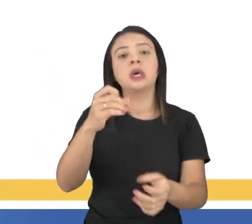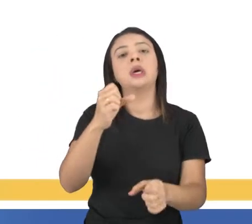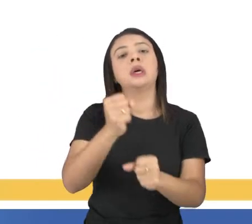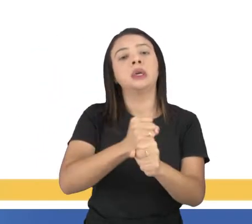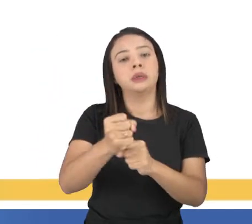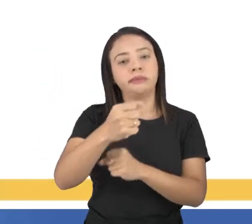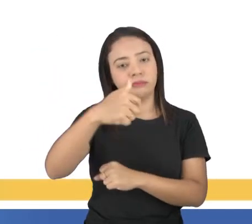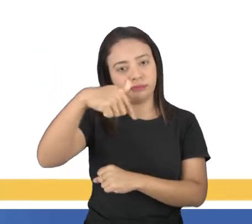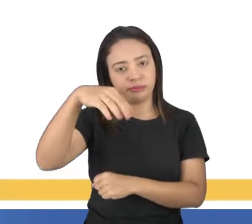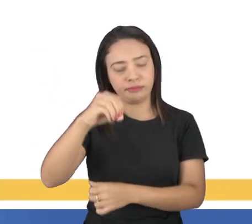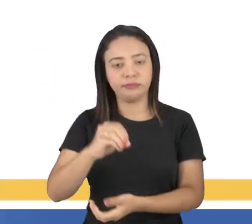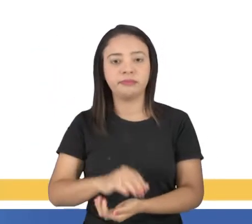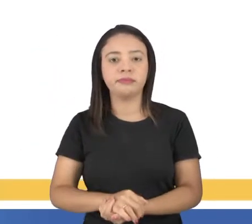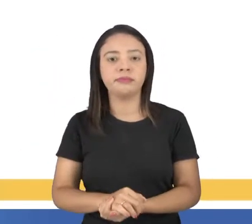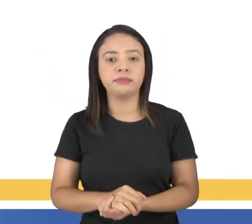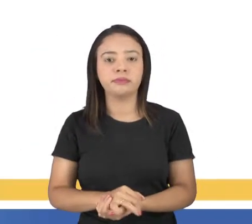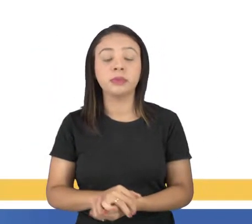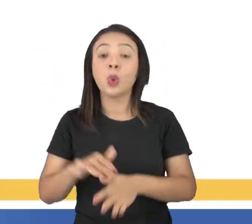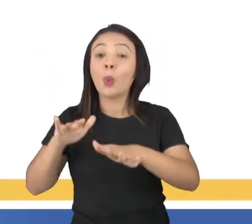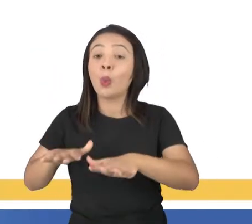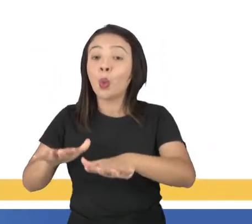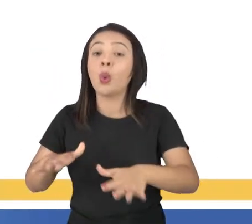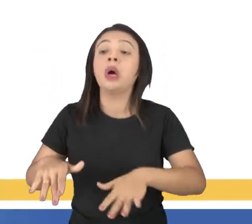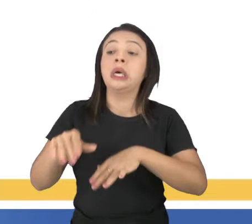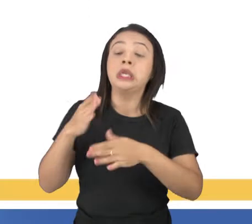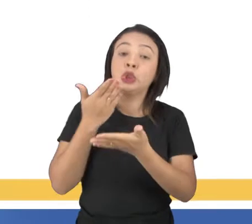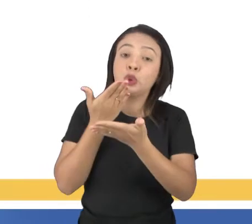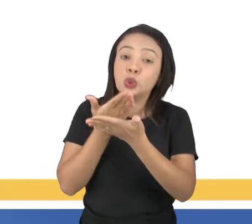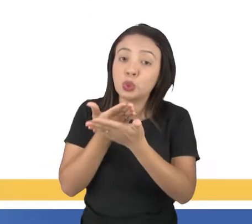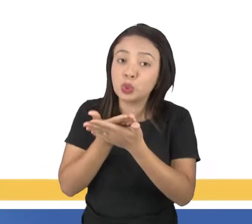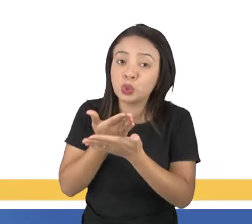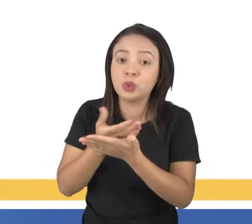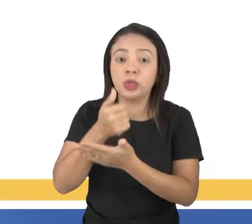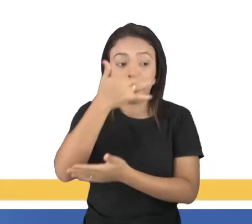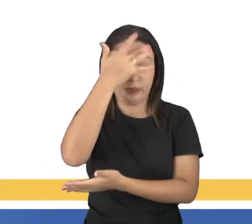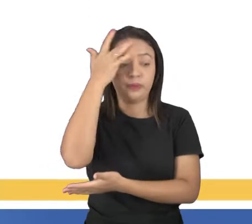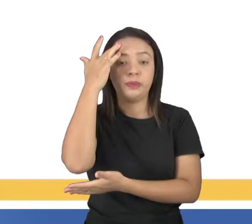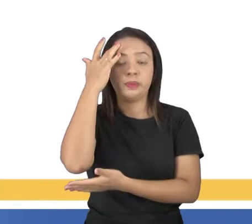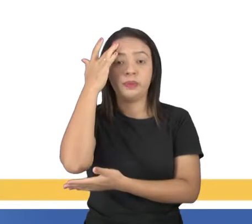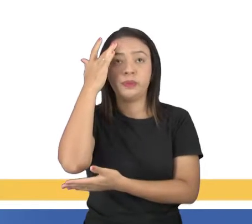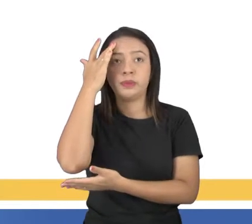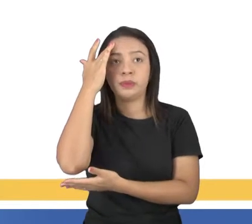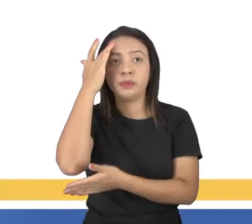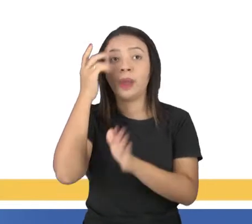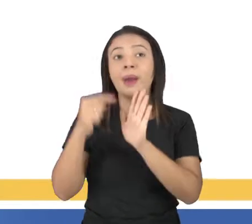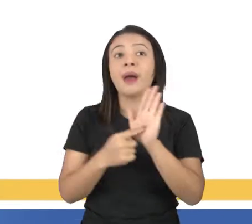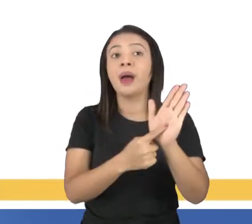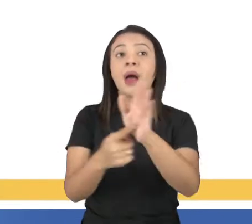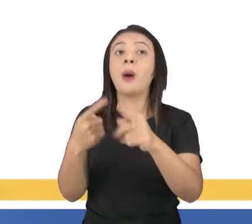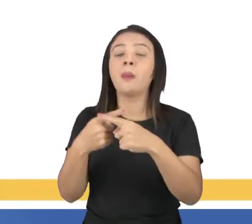estudantil pode ser destacado, pois nesta época grandes manifestações foram organizadas